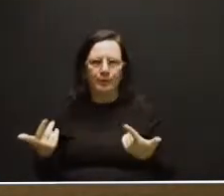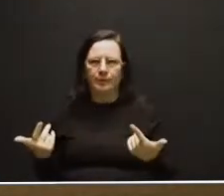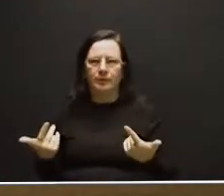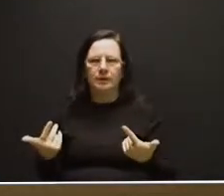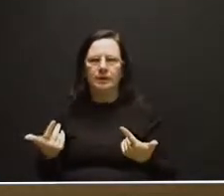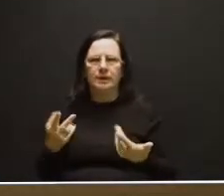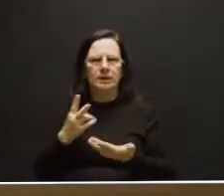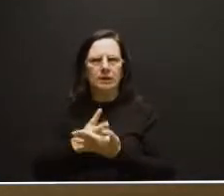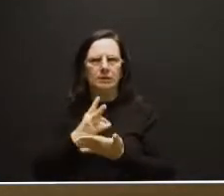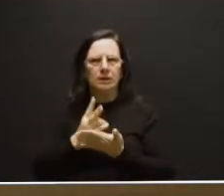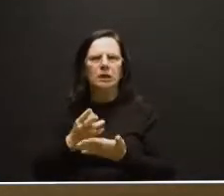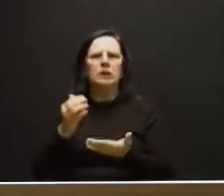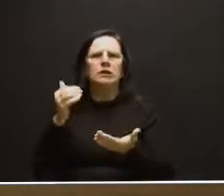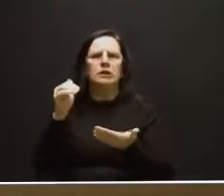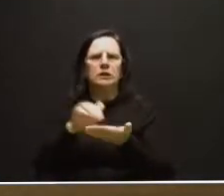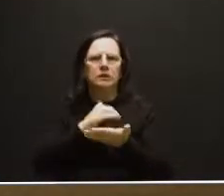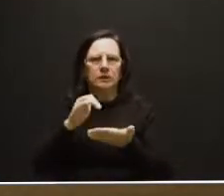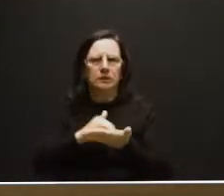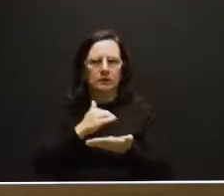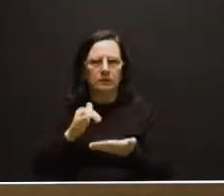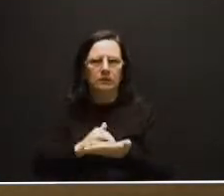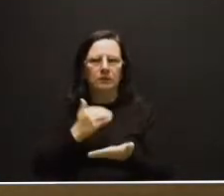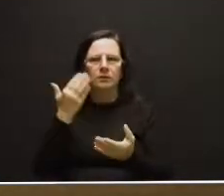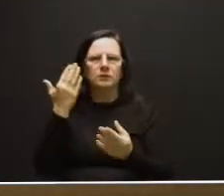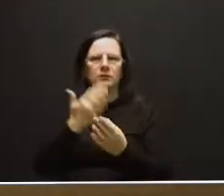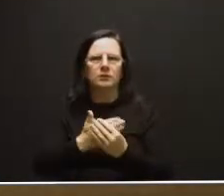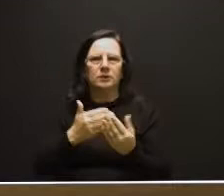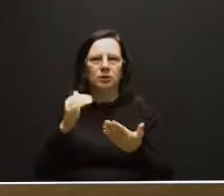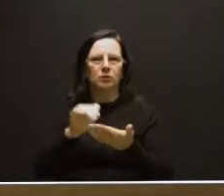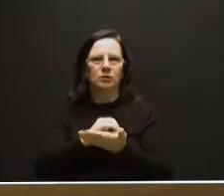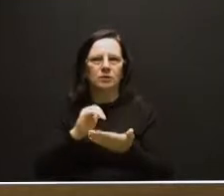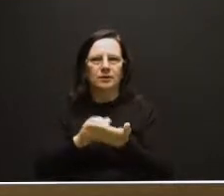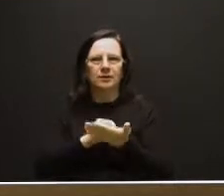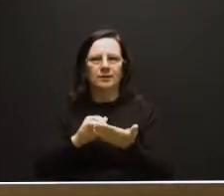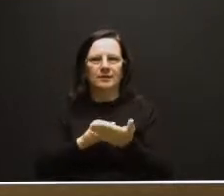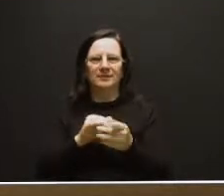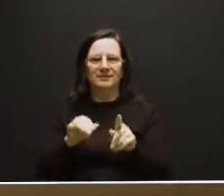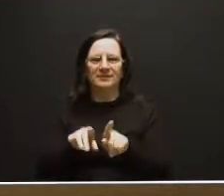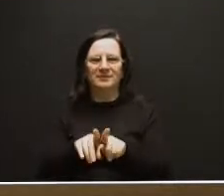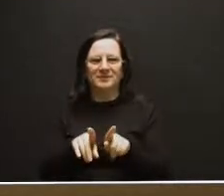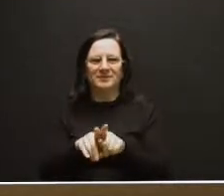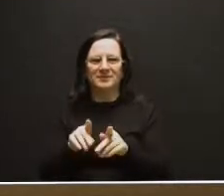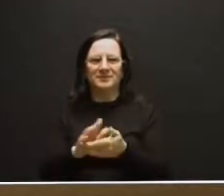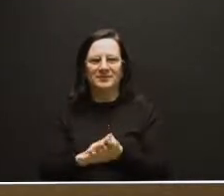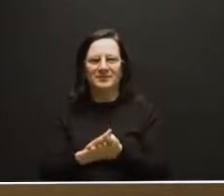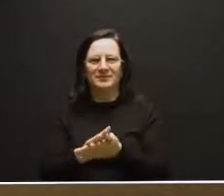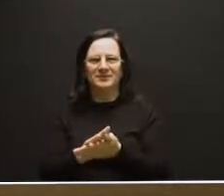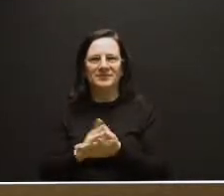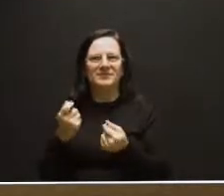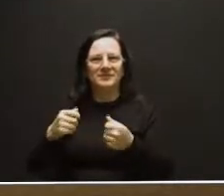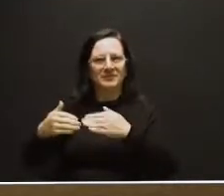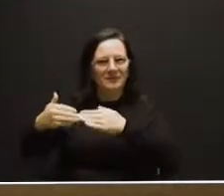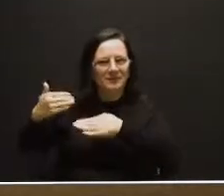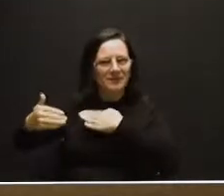a questão dos secretários da forma da gestão da cidade cidade nenhuma vai evoluir se não houver gestão